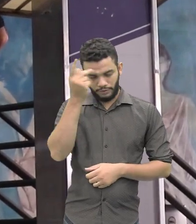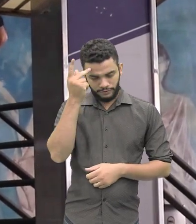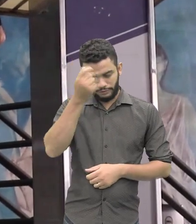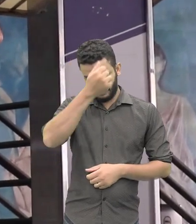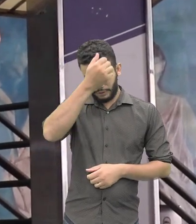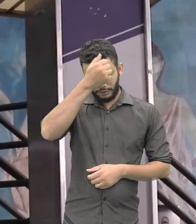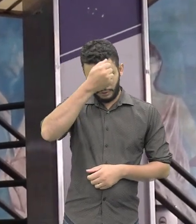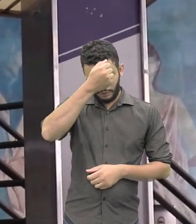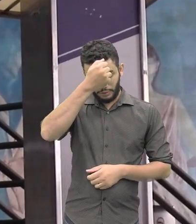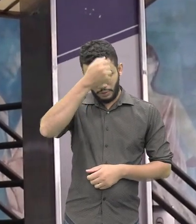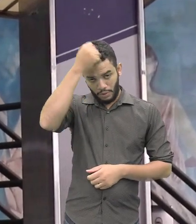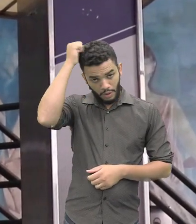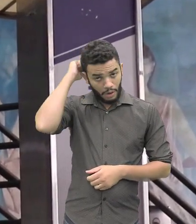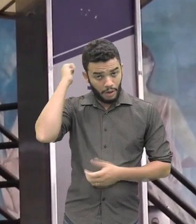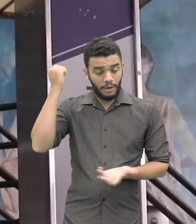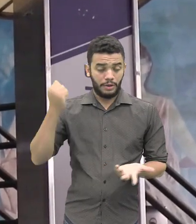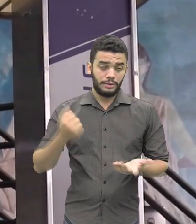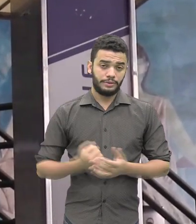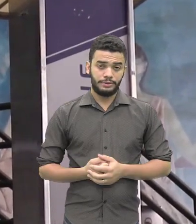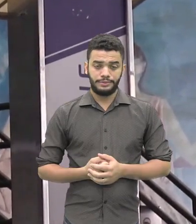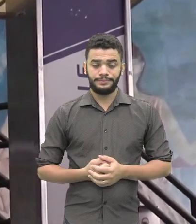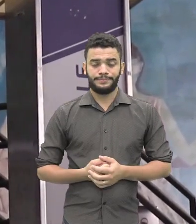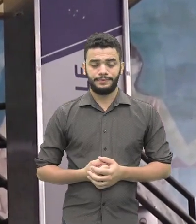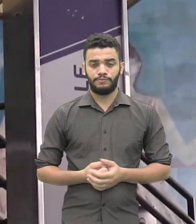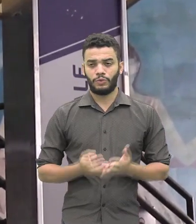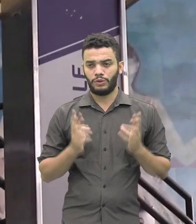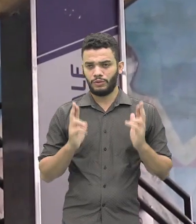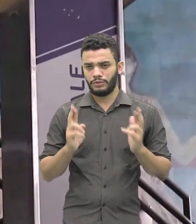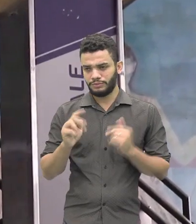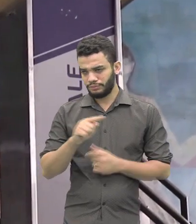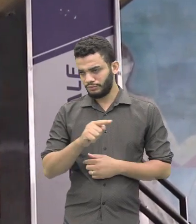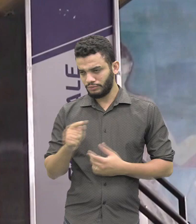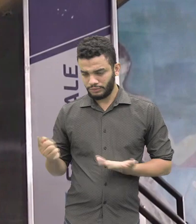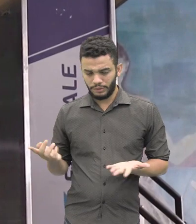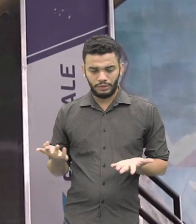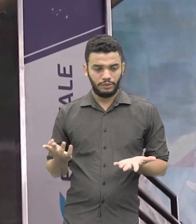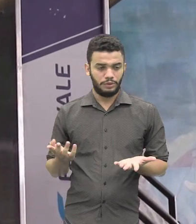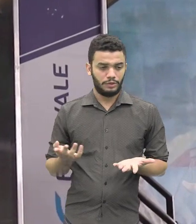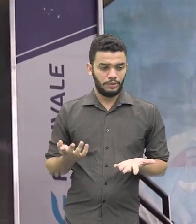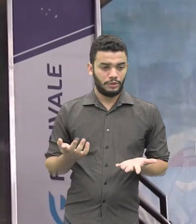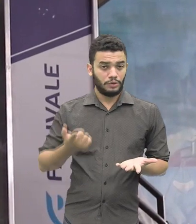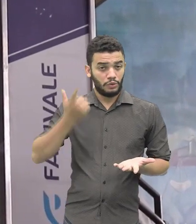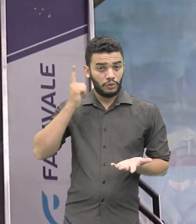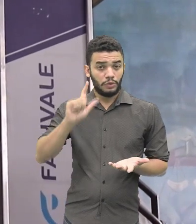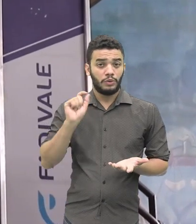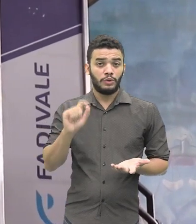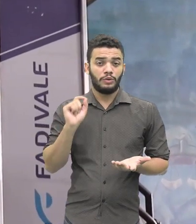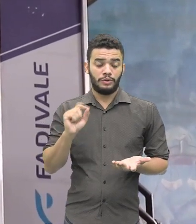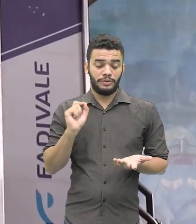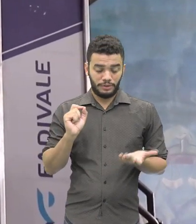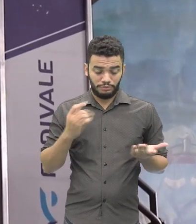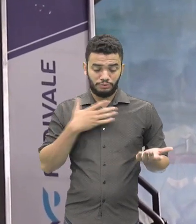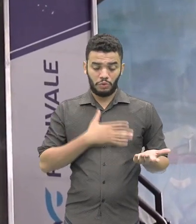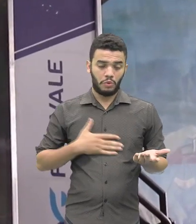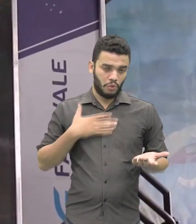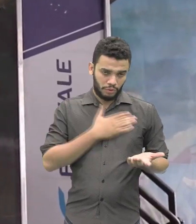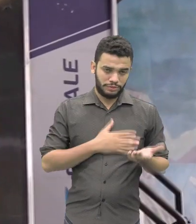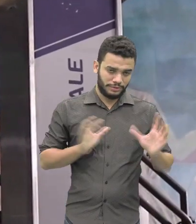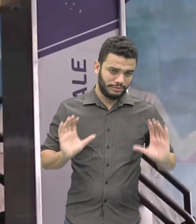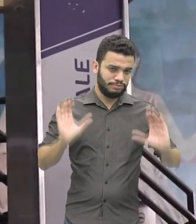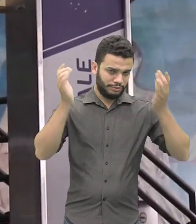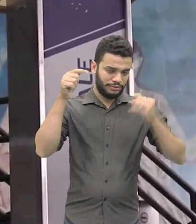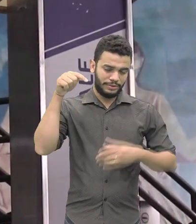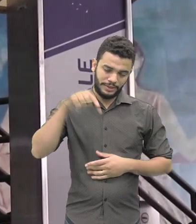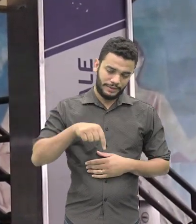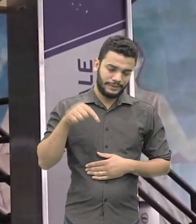para adolescente também quero desejar a todos um excelente encontro e também estamos aí junto